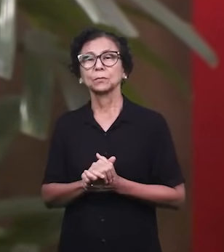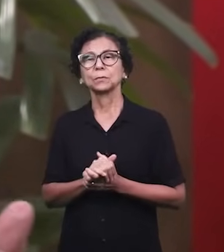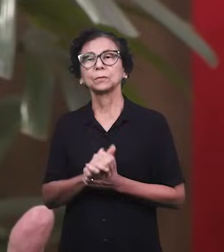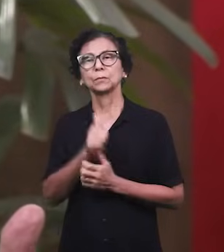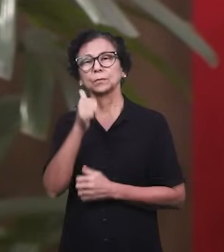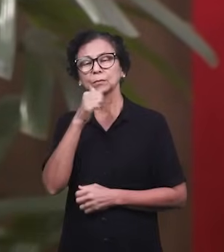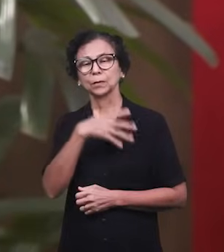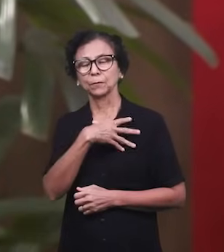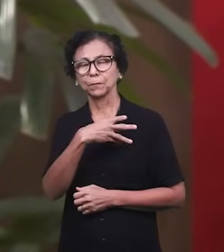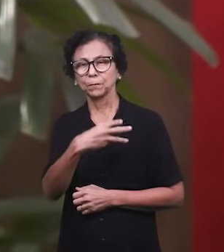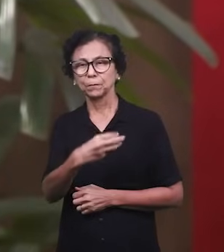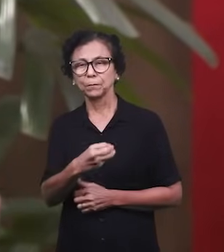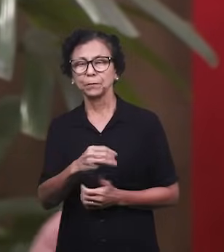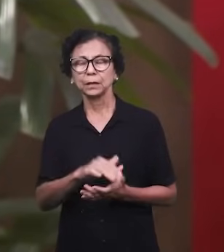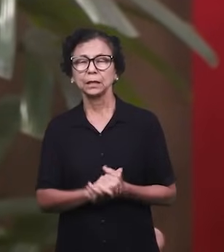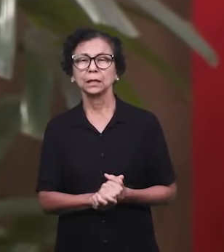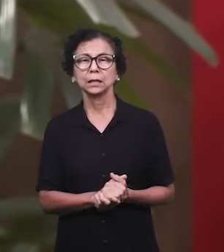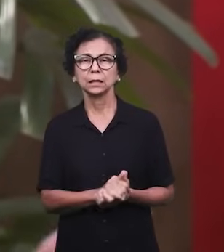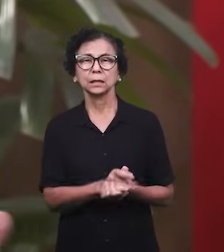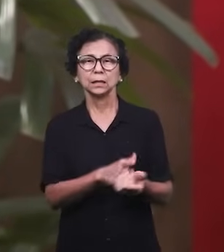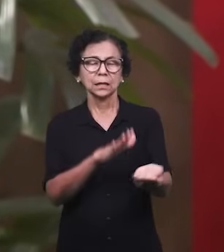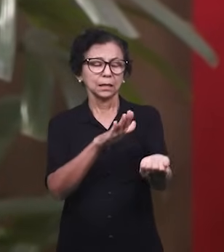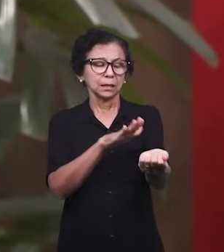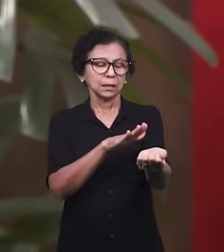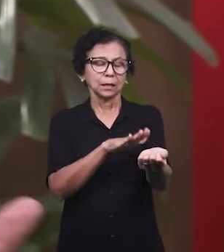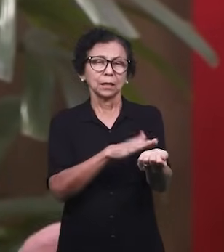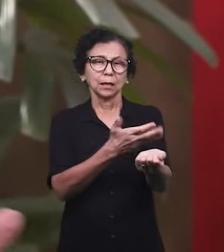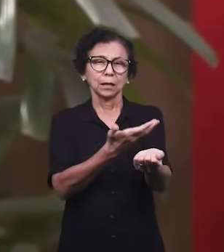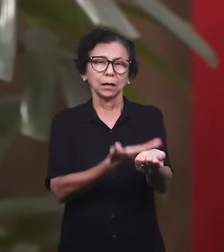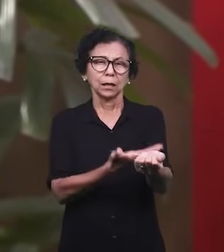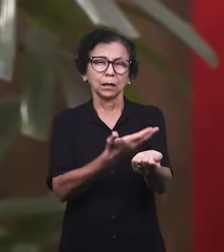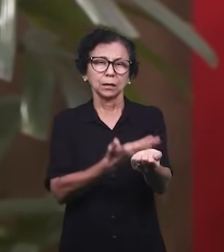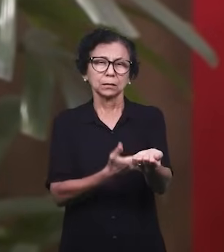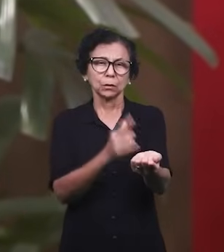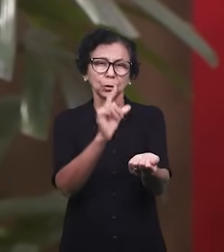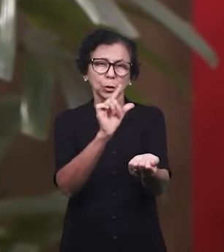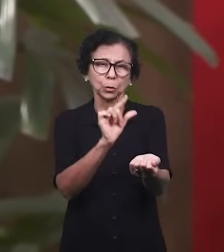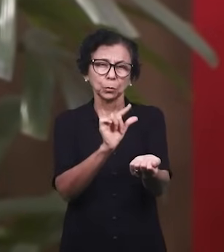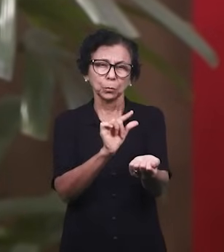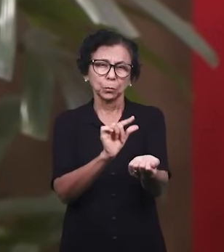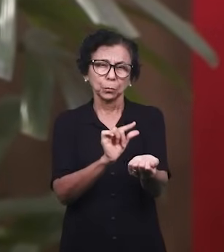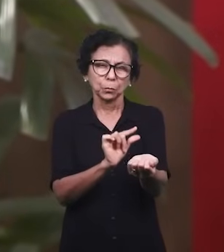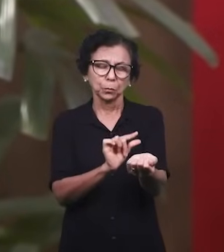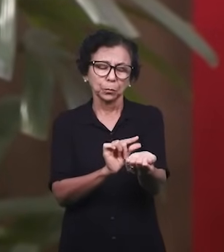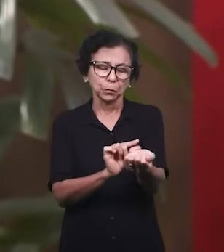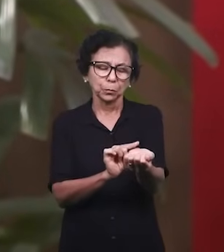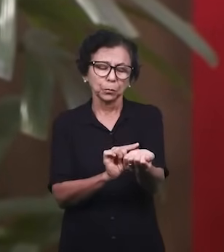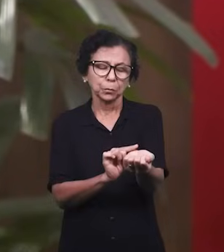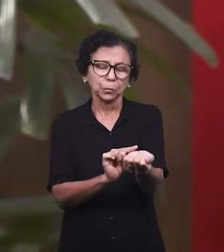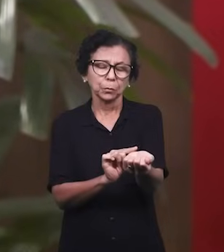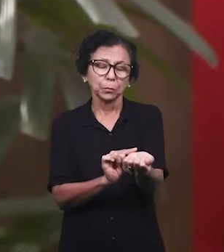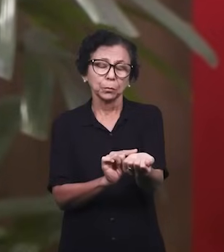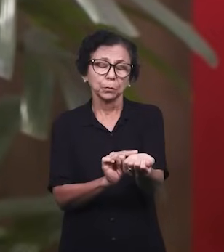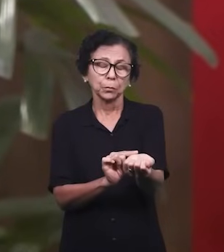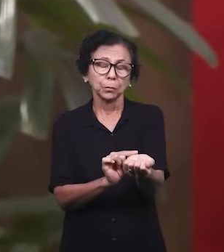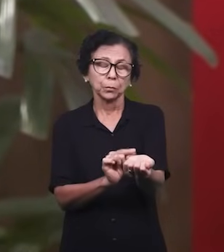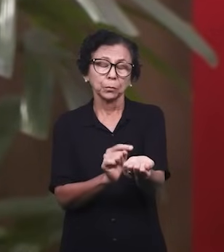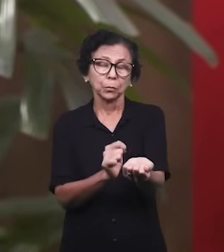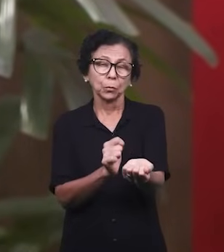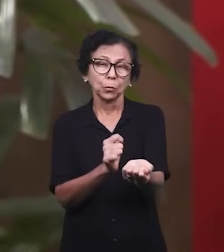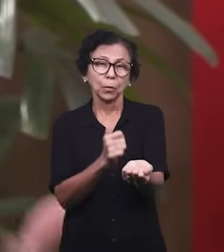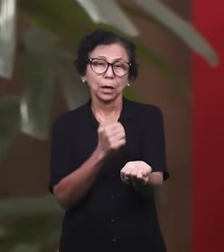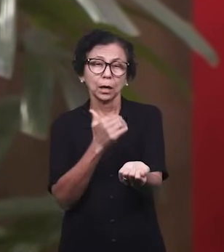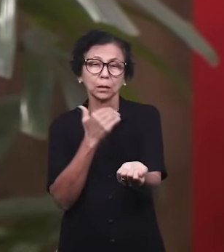ele ali, a pressão muito baixa, coisa assim de 5/3, 3/5, alguma coisa assim, e ele já estava entregando os pontos,